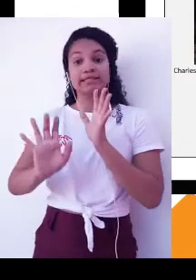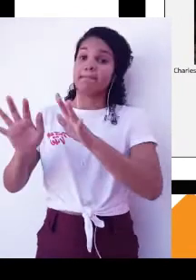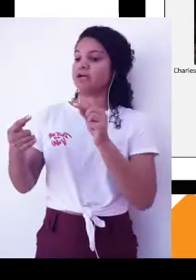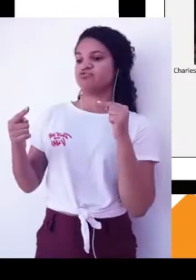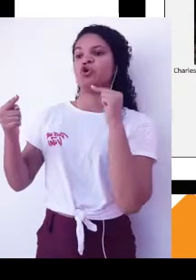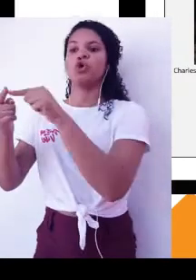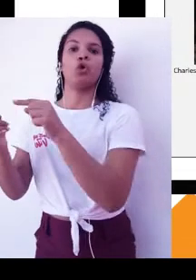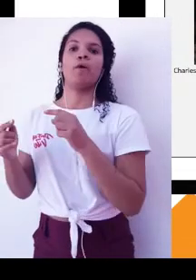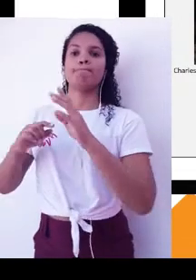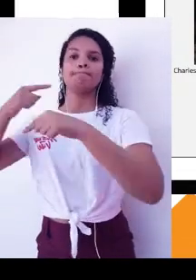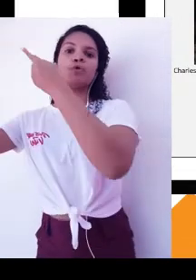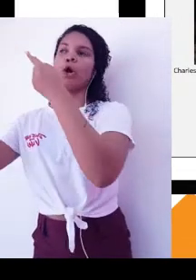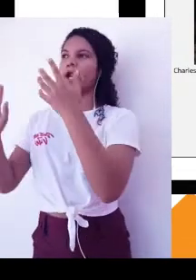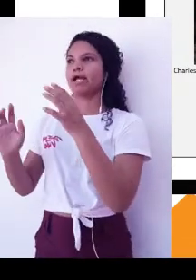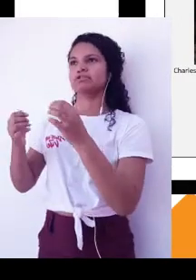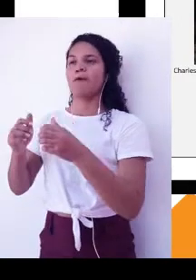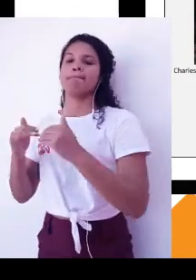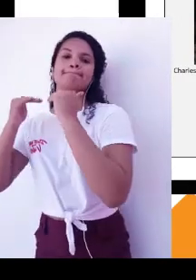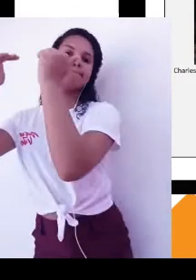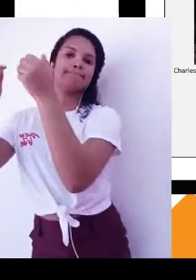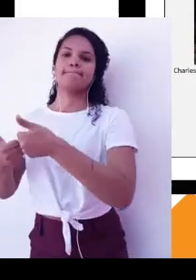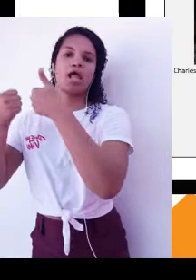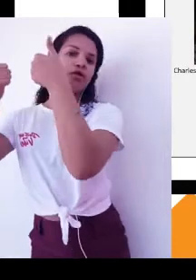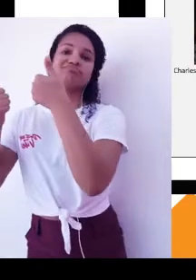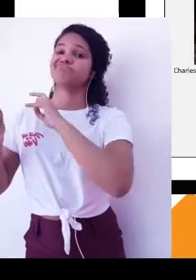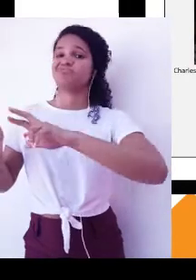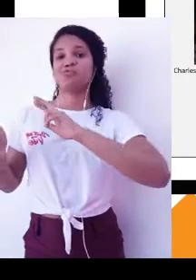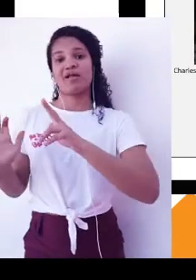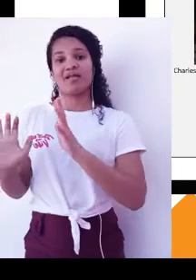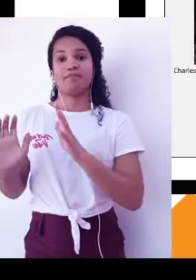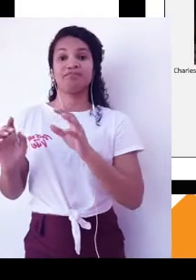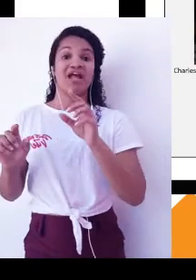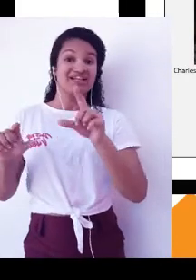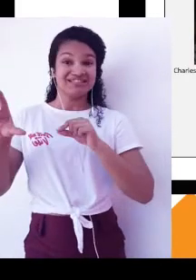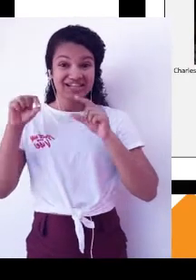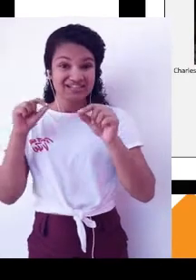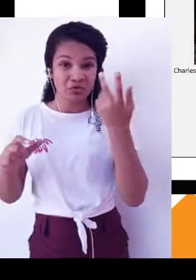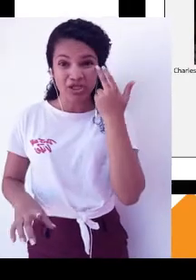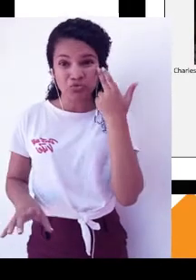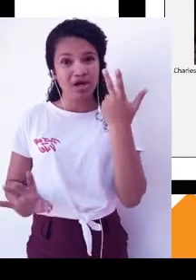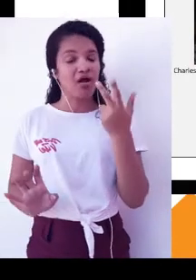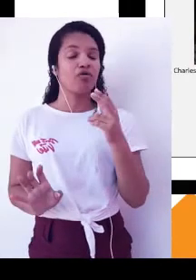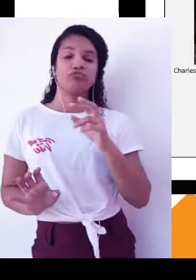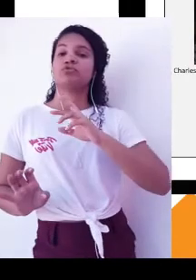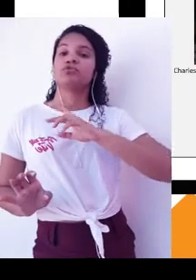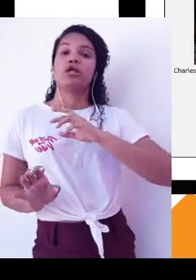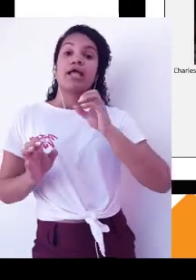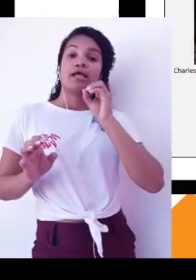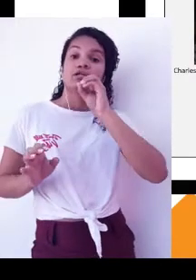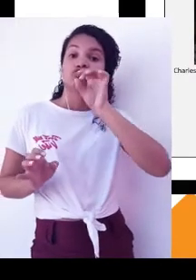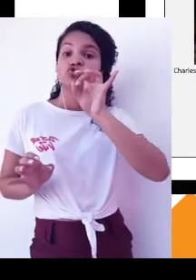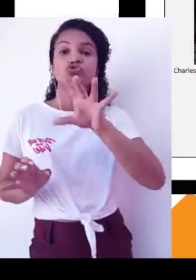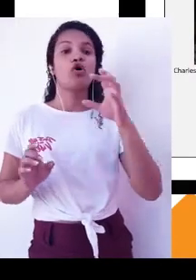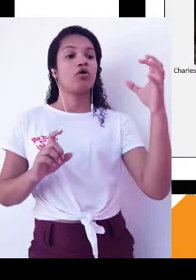ideia de progresso. A seleção natural não tem um propósito. A seleção natural é a